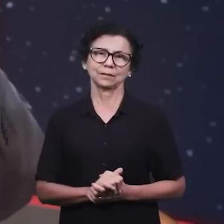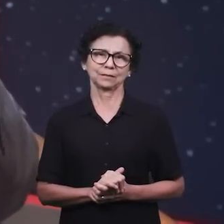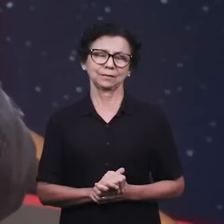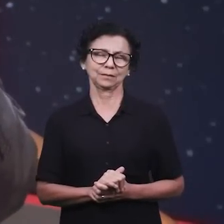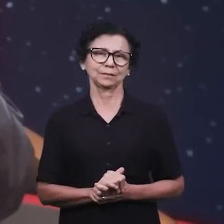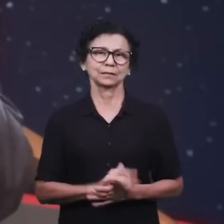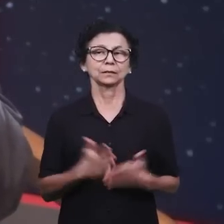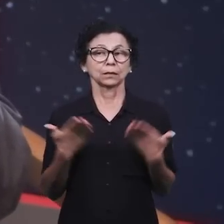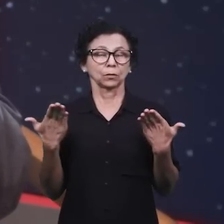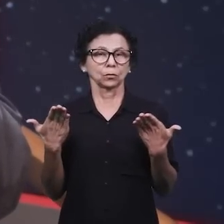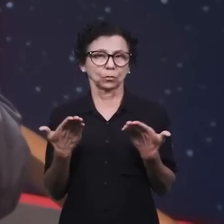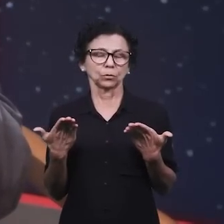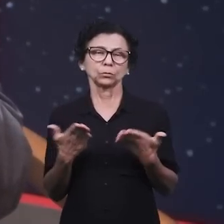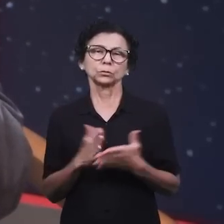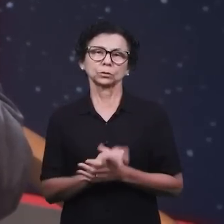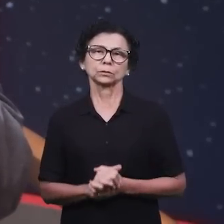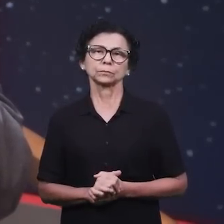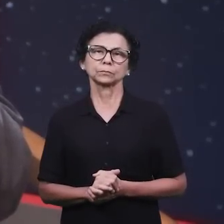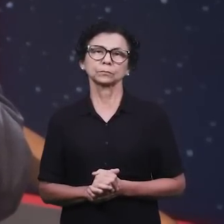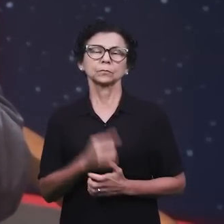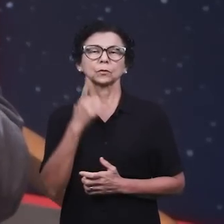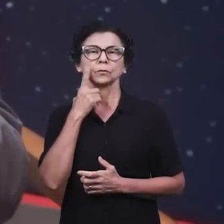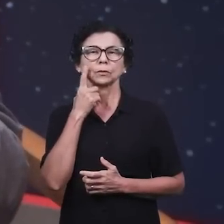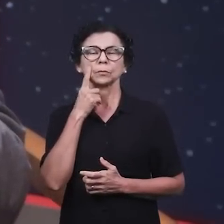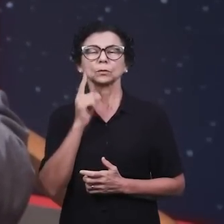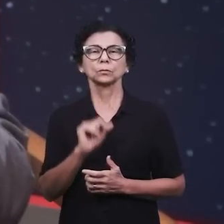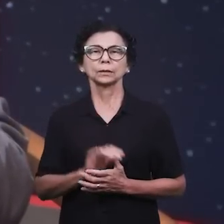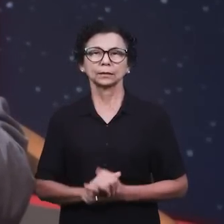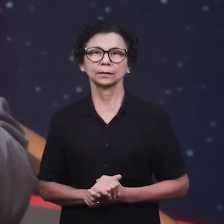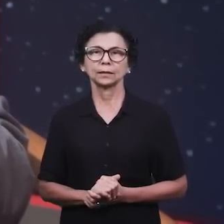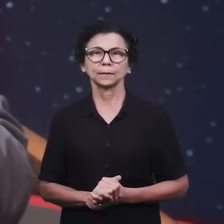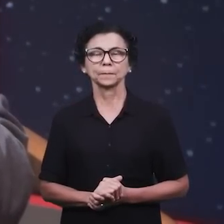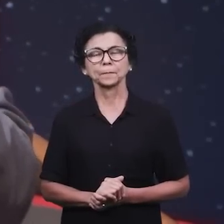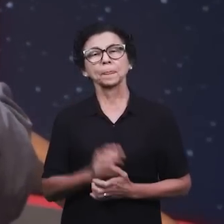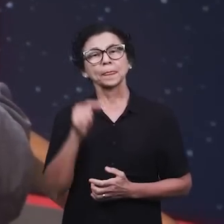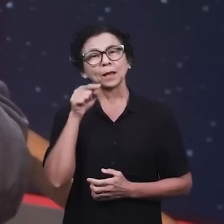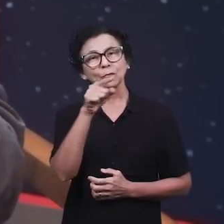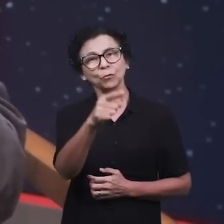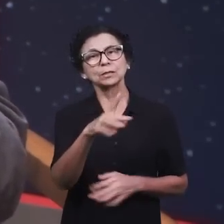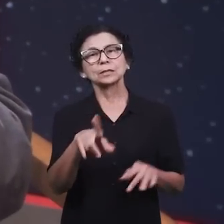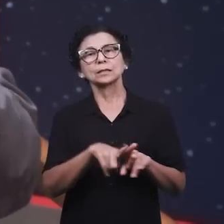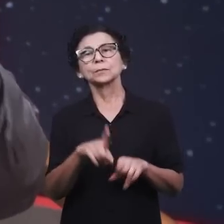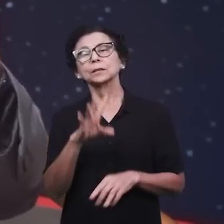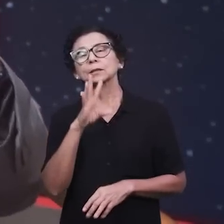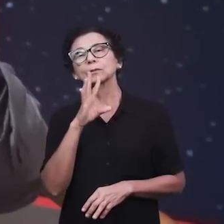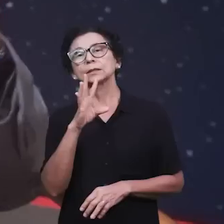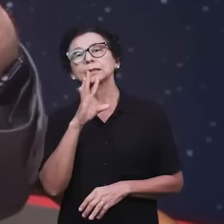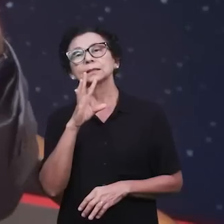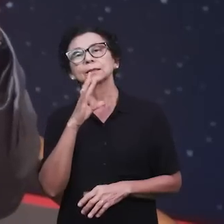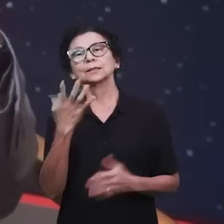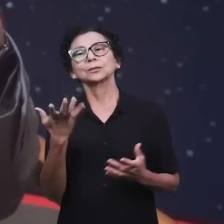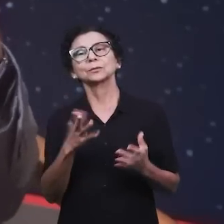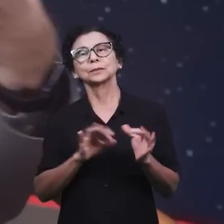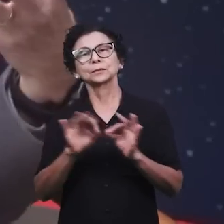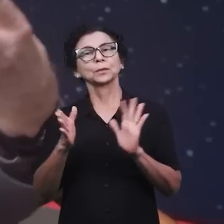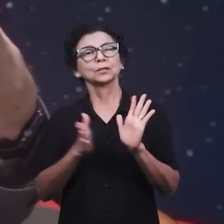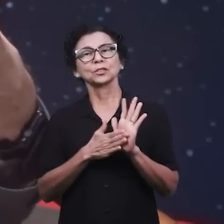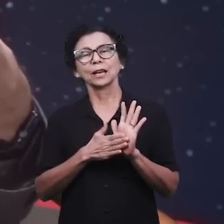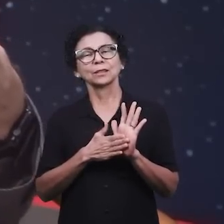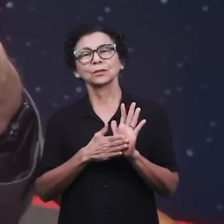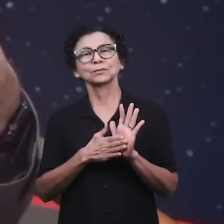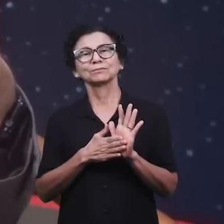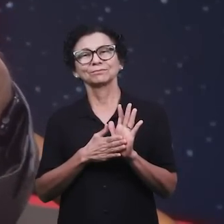fale, ela quer ouvir a voz, ela tem alegria em que o Espírito Santo se manifeste. E